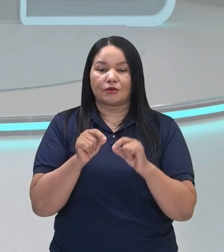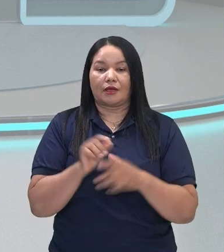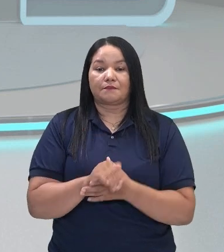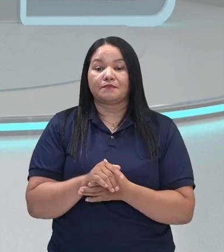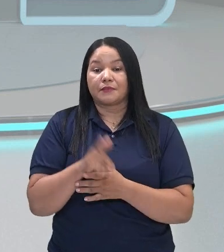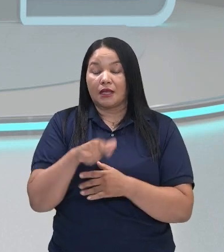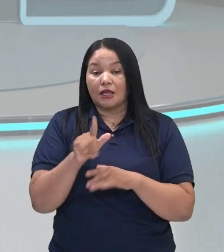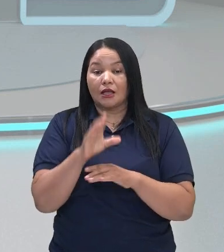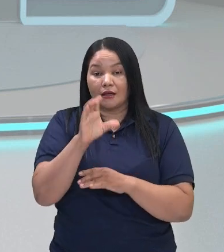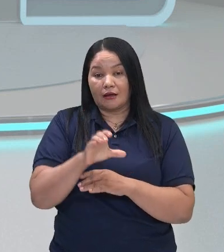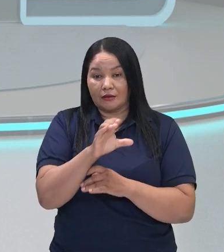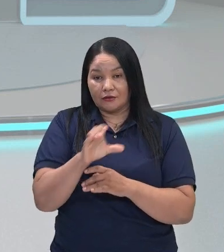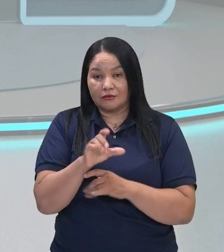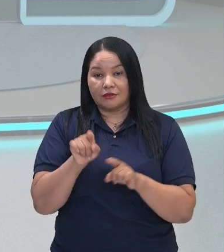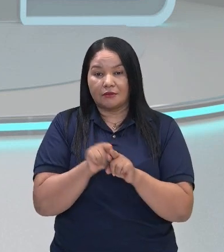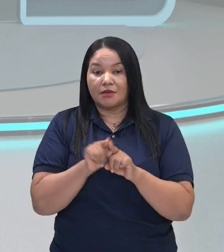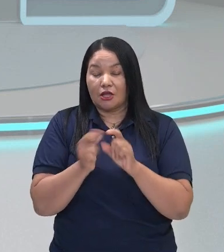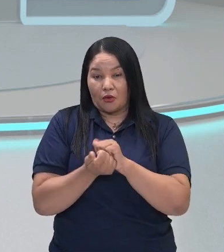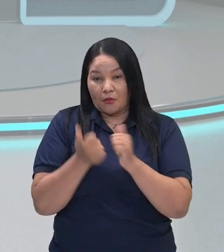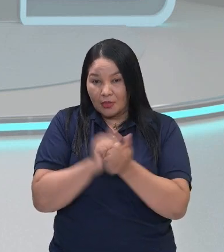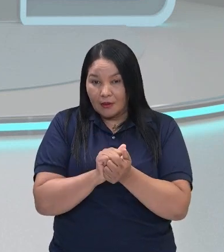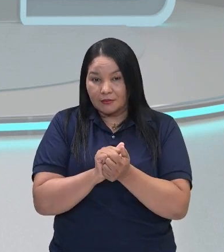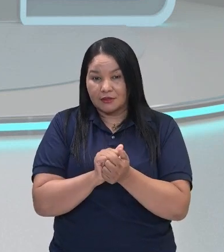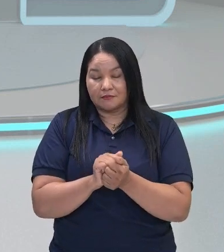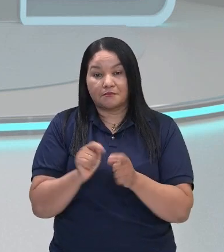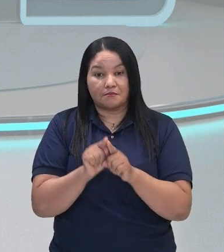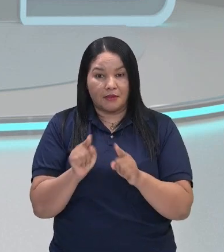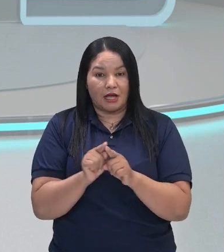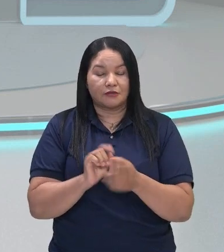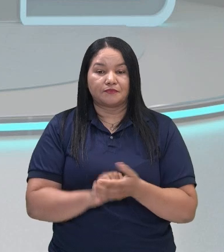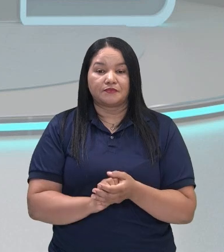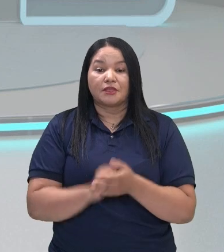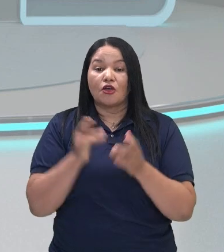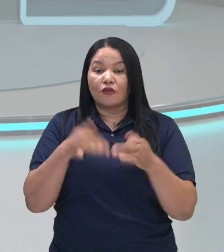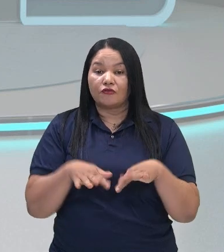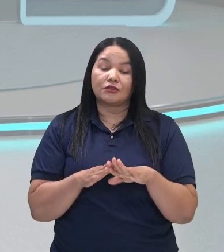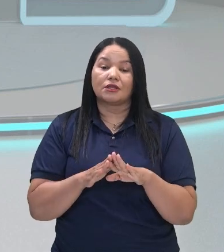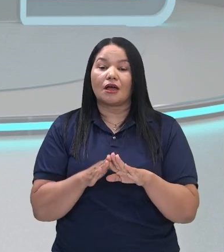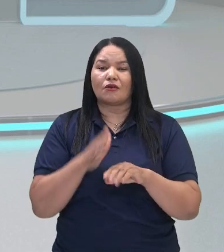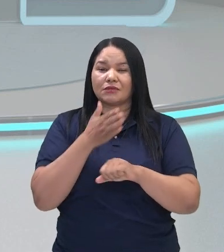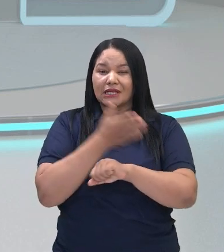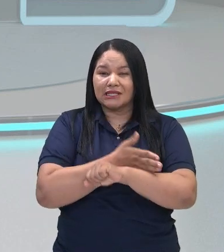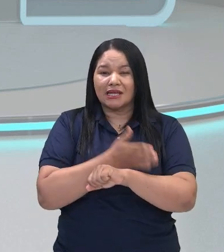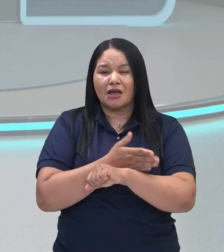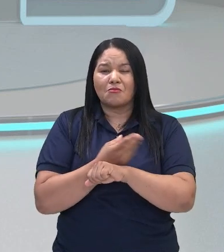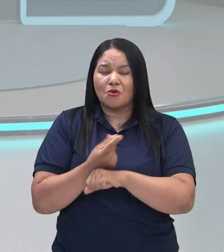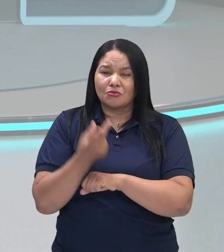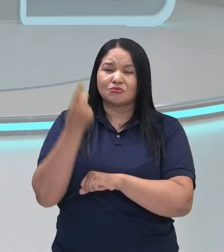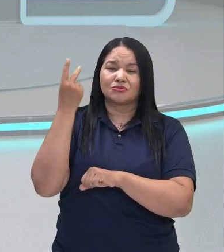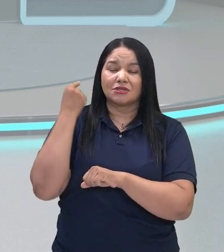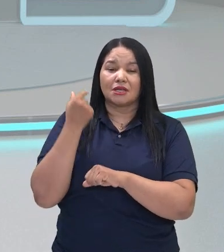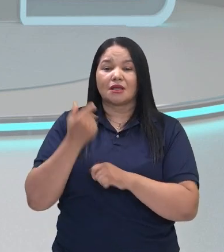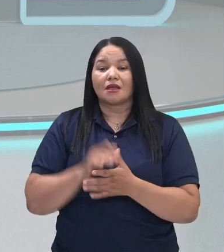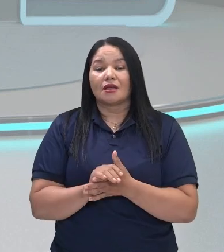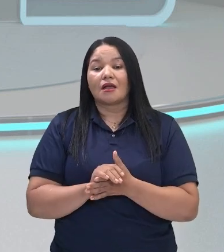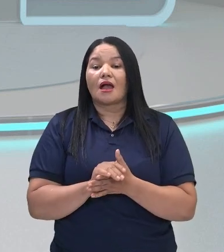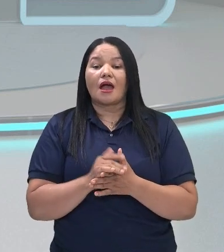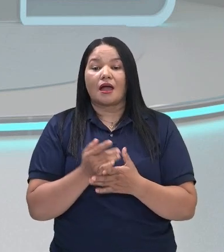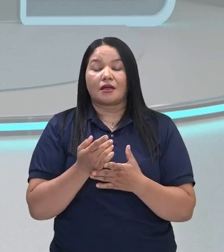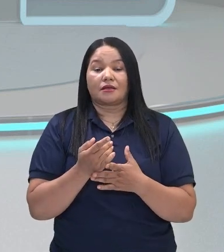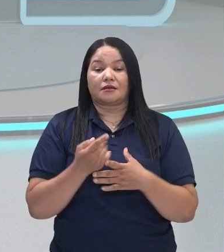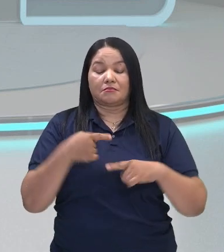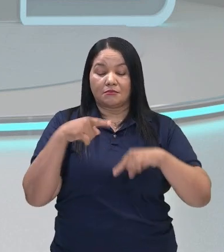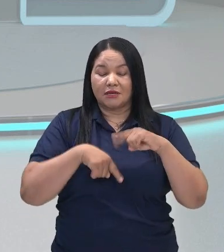que aqui foi adaptado. Só nos finais da Idade Média é lá que a polifonia começou a